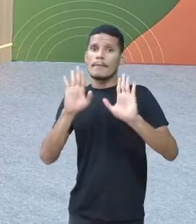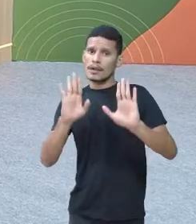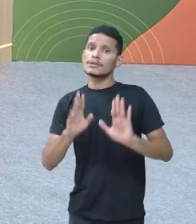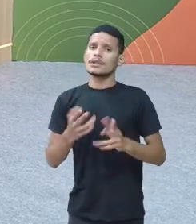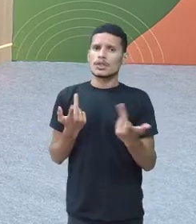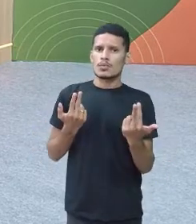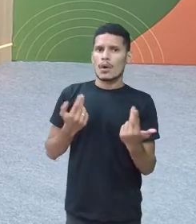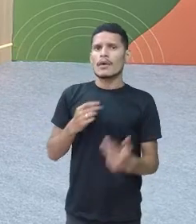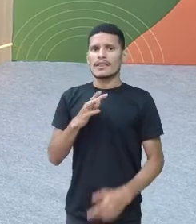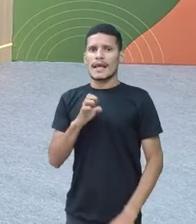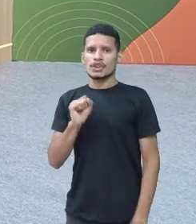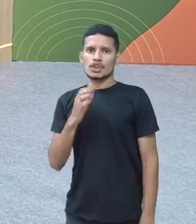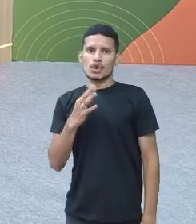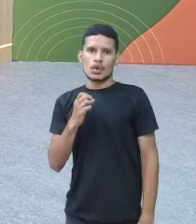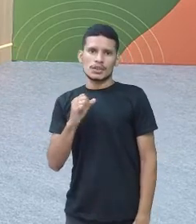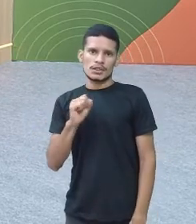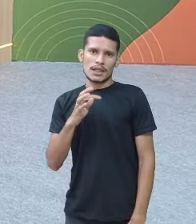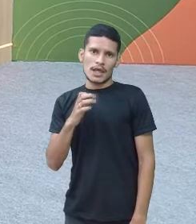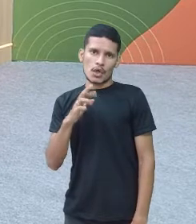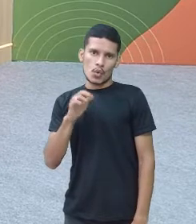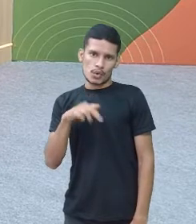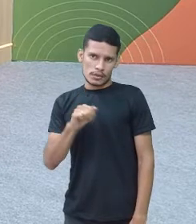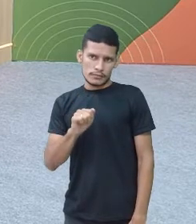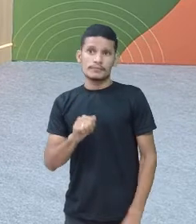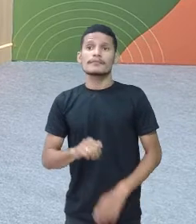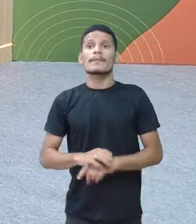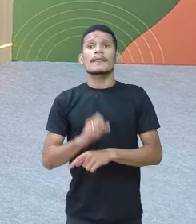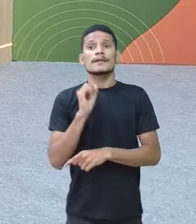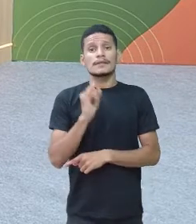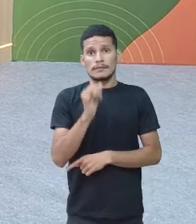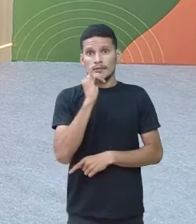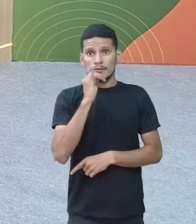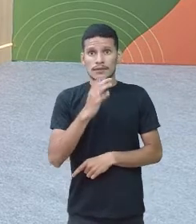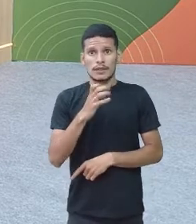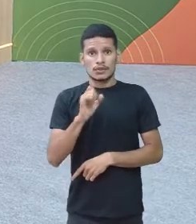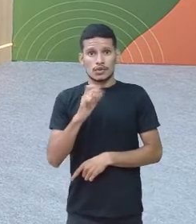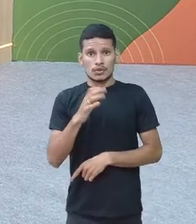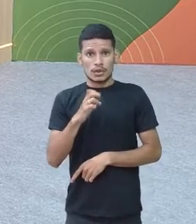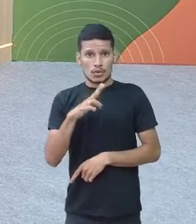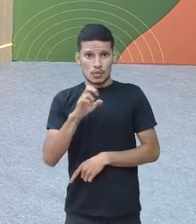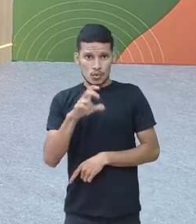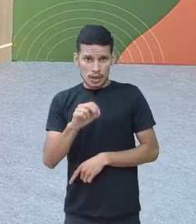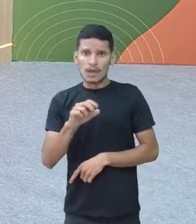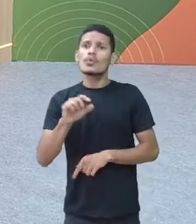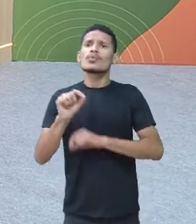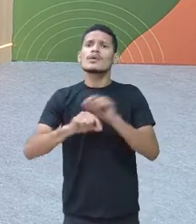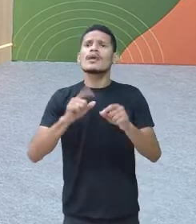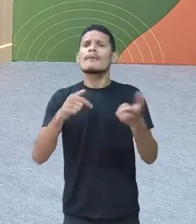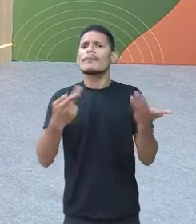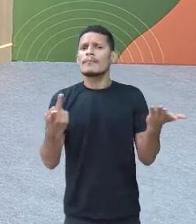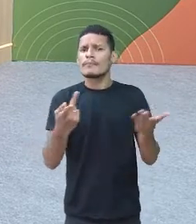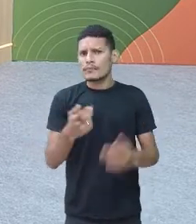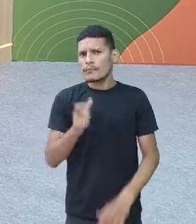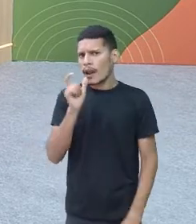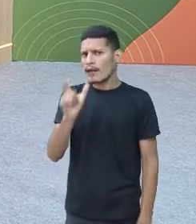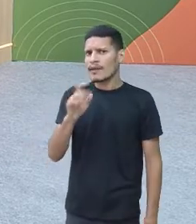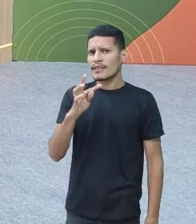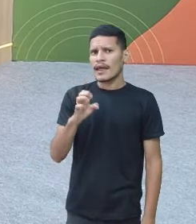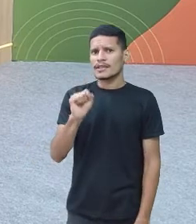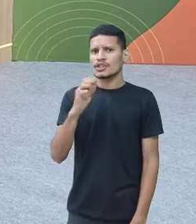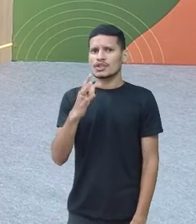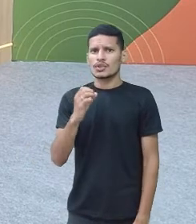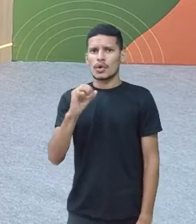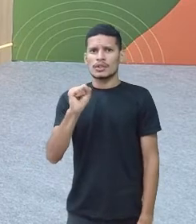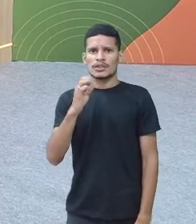ela imita a testosterona. Então, se ela imita a testosterona, o que é testosterona, né? Se eu estou falando, né, que